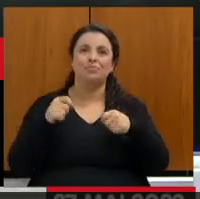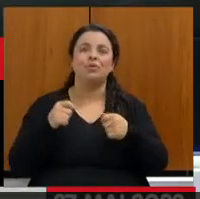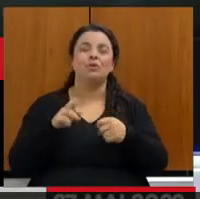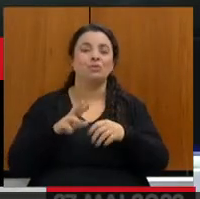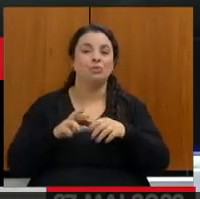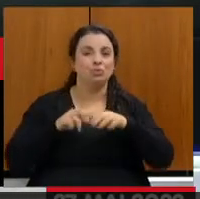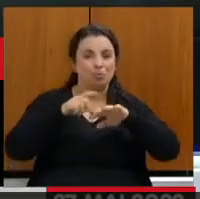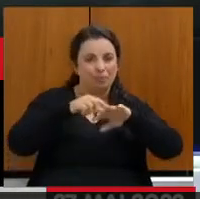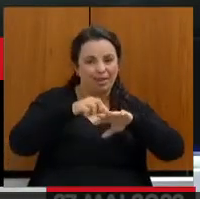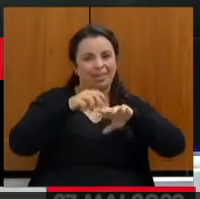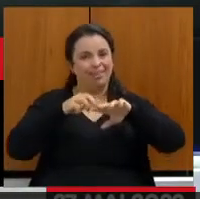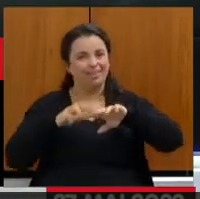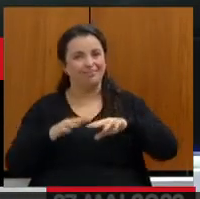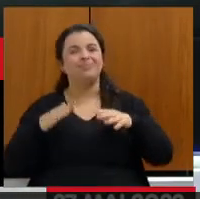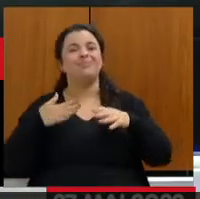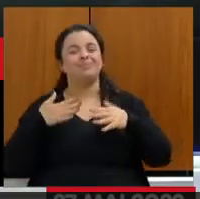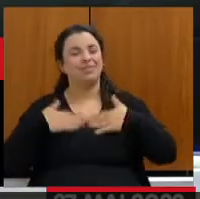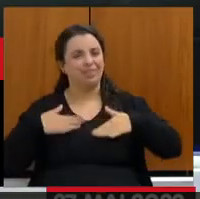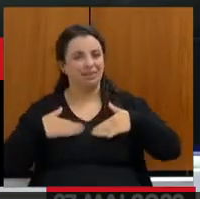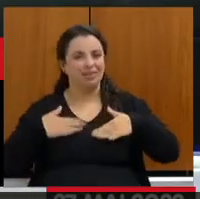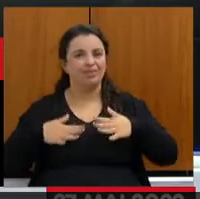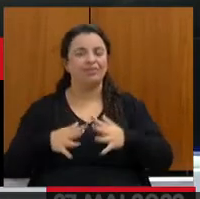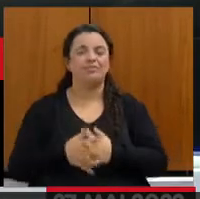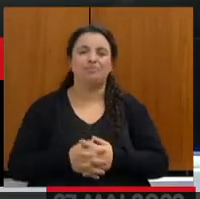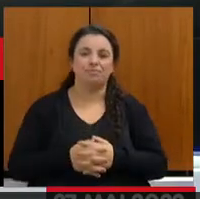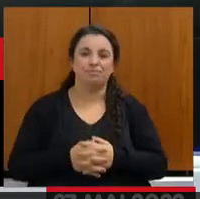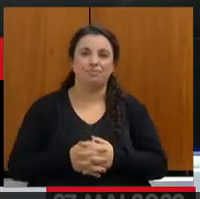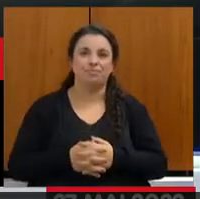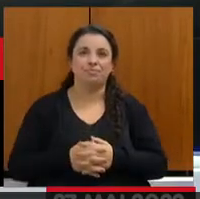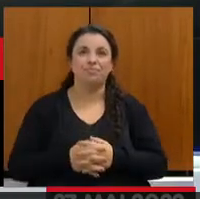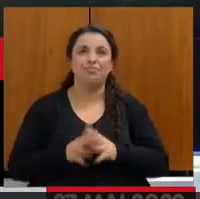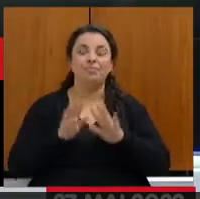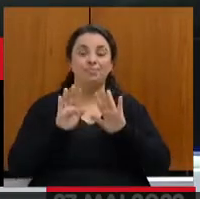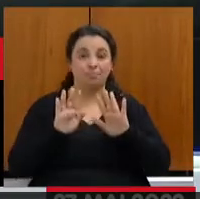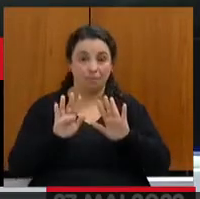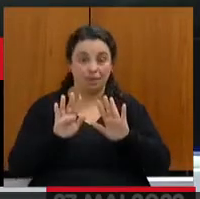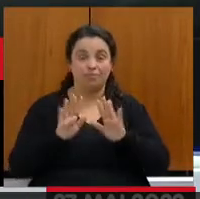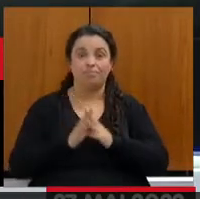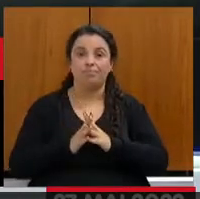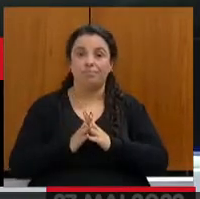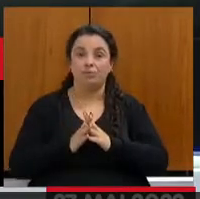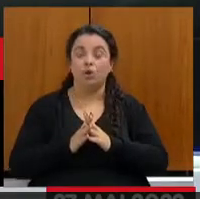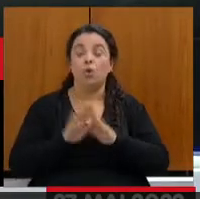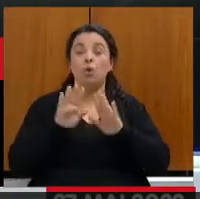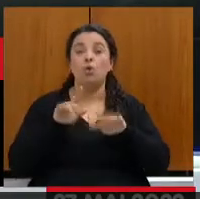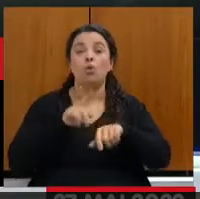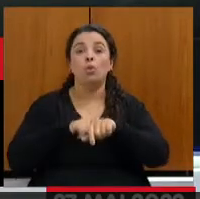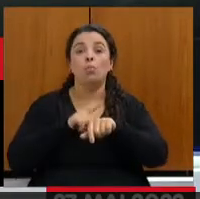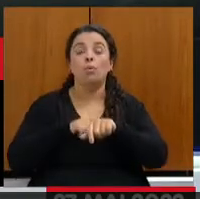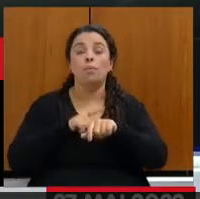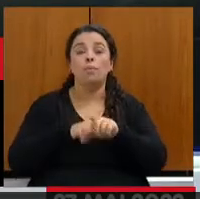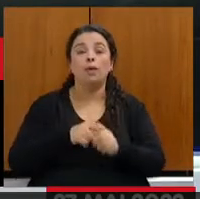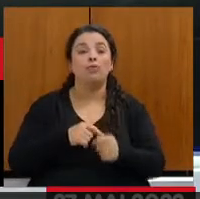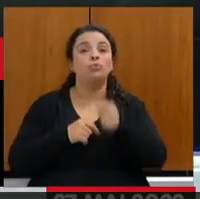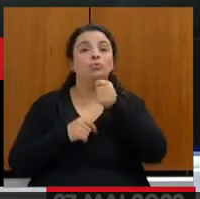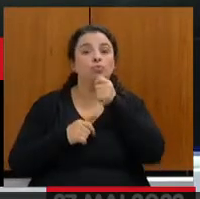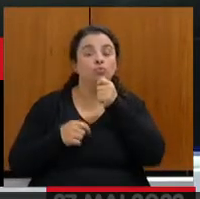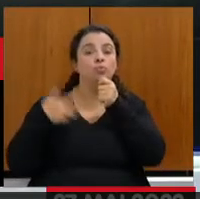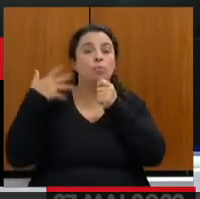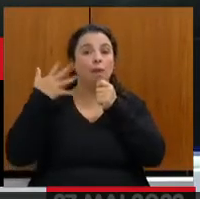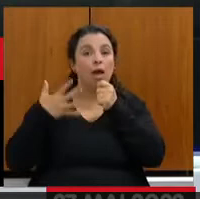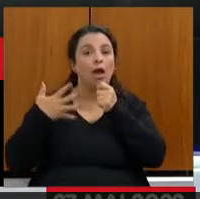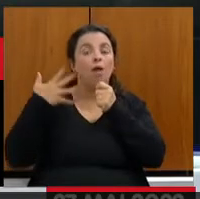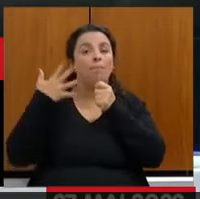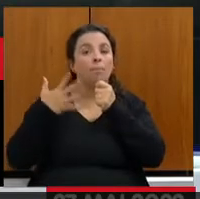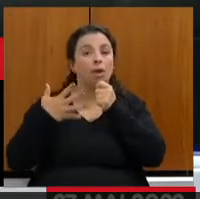descer com segurança mas gente ao estarem nesse microfone que coroa a